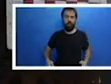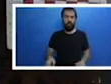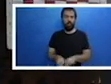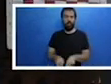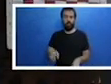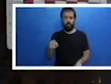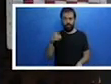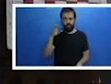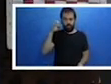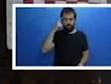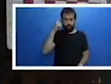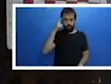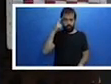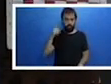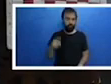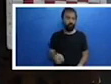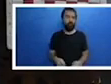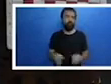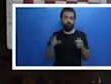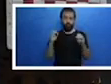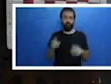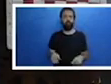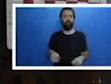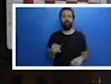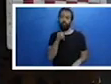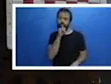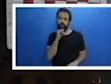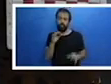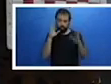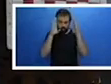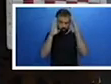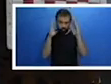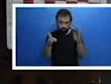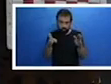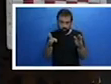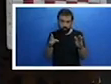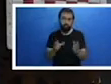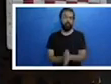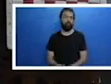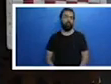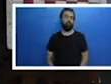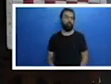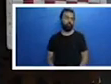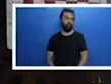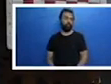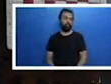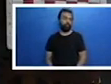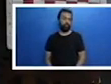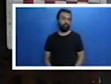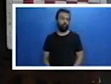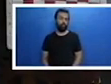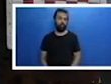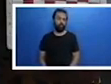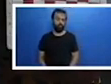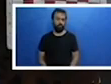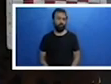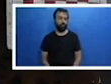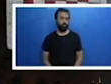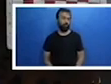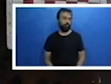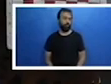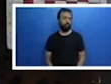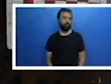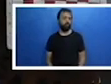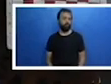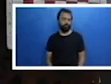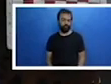nossa concentração, ajuda na nossa preparação, né? Para nós fazermos alguma atividade, né? Nós aprendemos a concentrar um pouquinho mais.